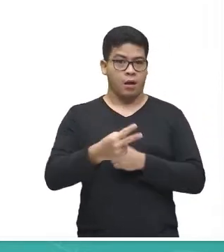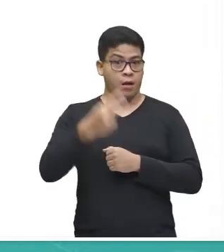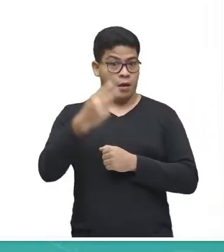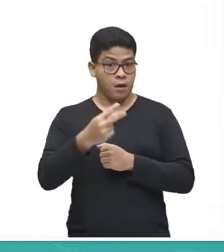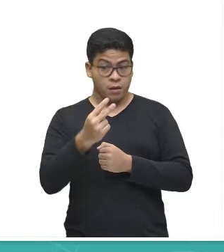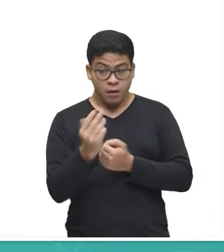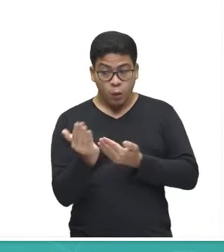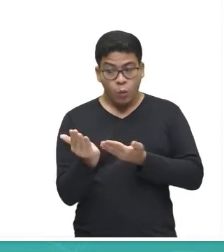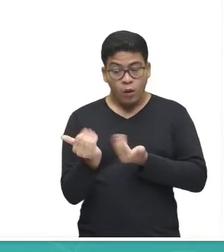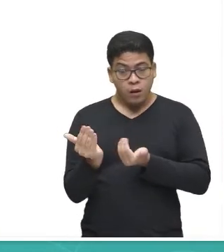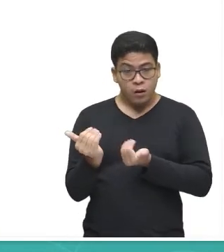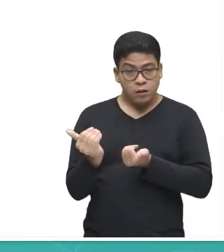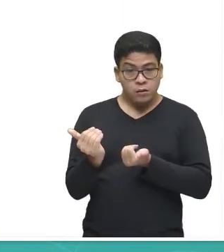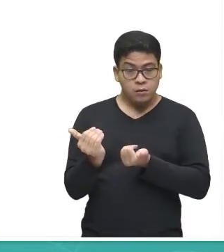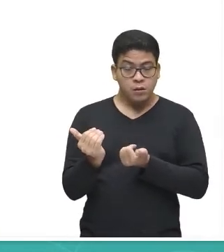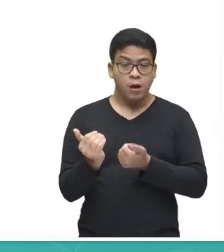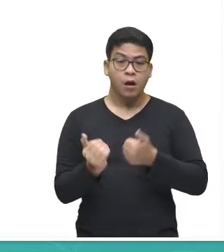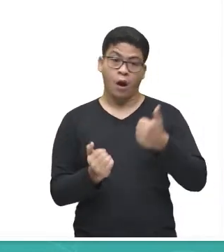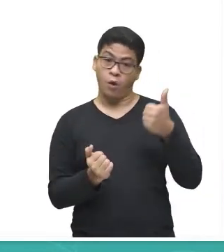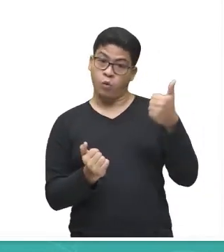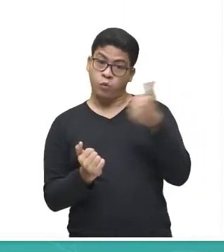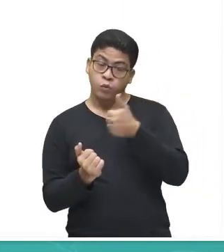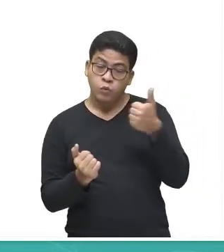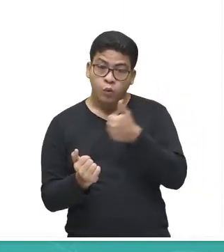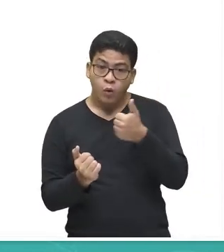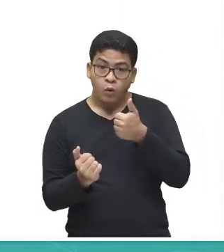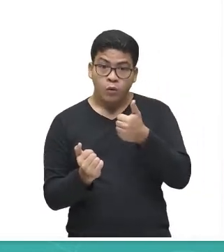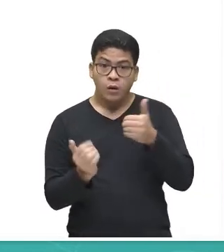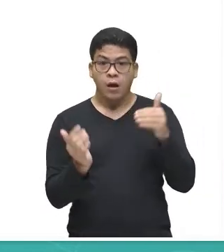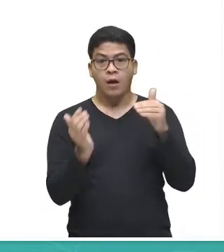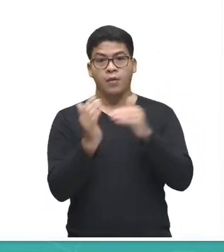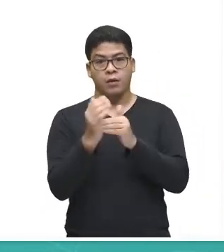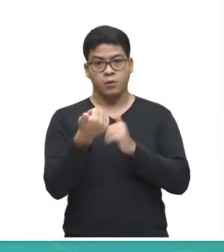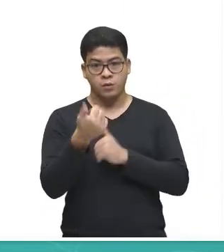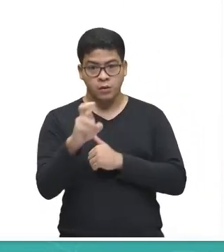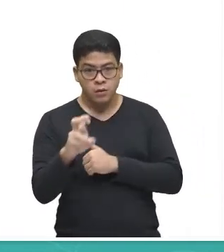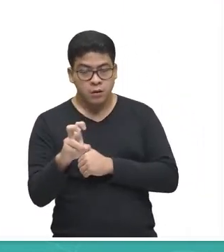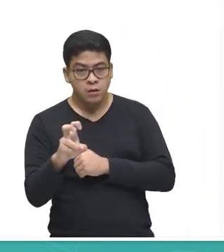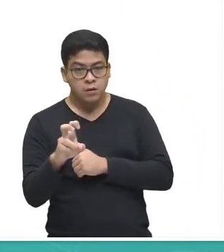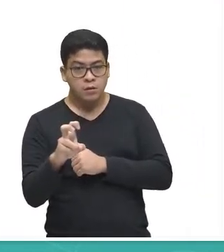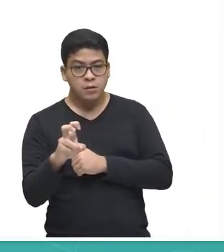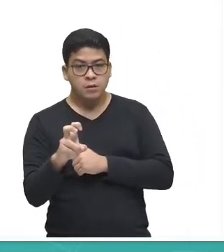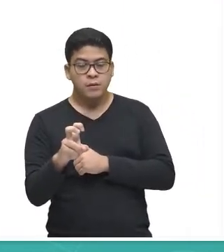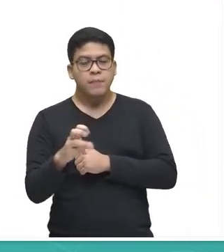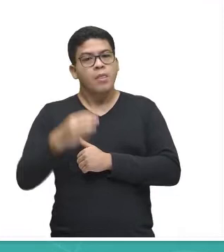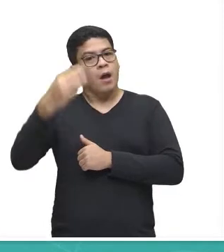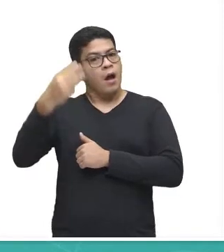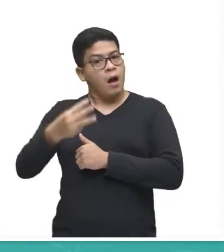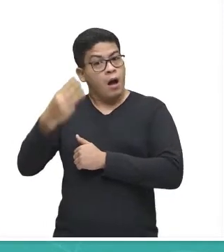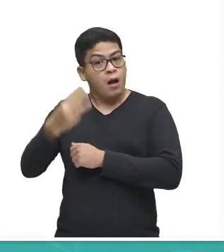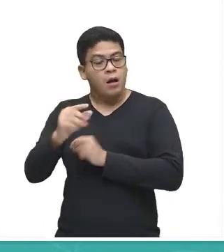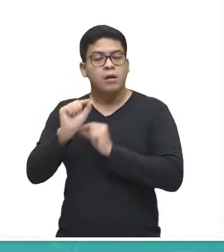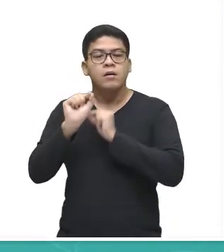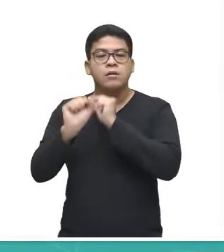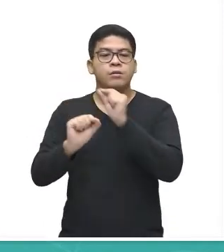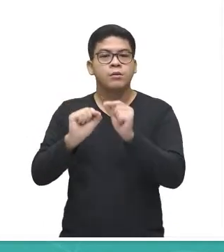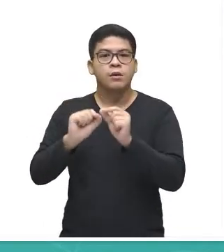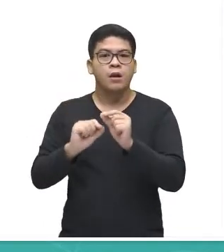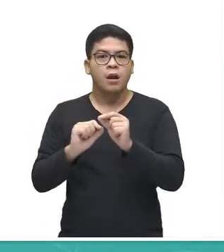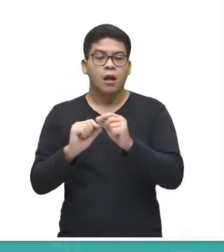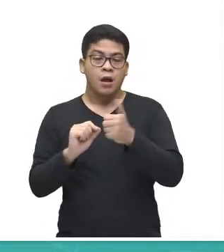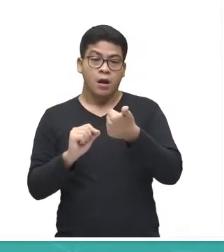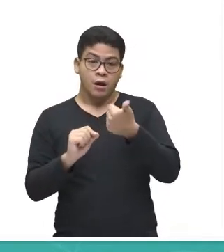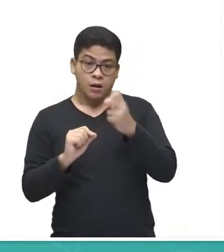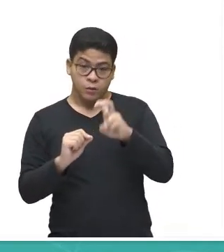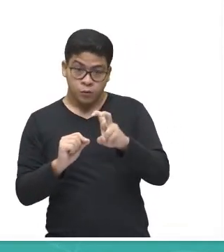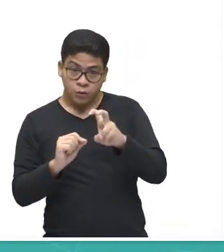segunda etapa da adolescência, que vai de 11 a 15 anos, e a terceira etapa da